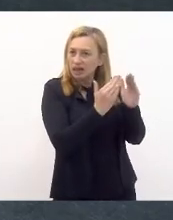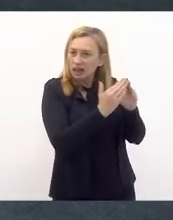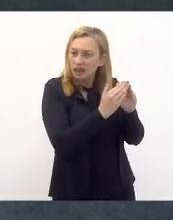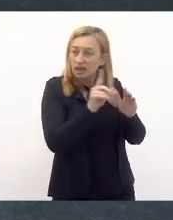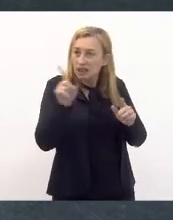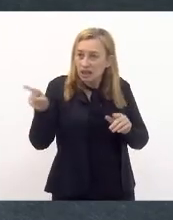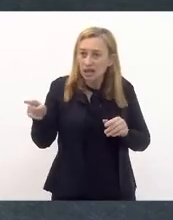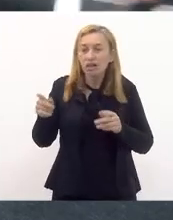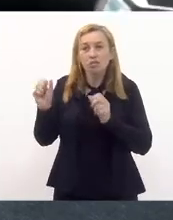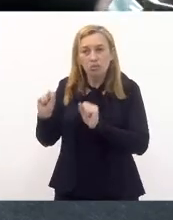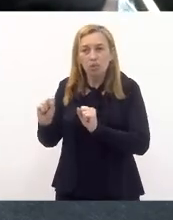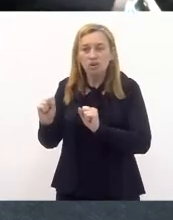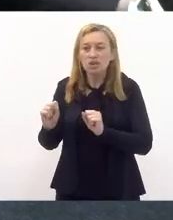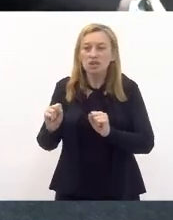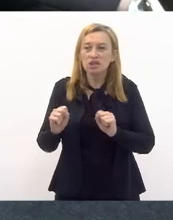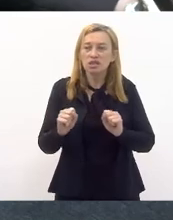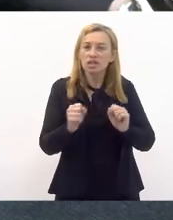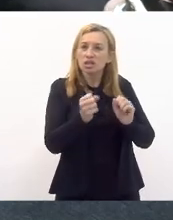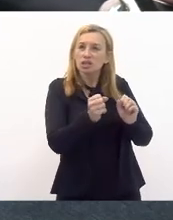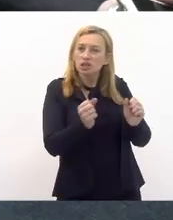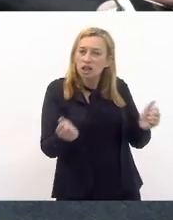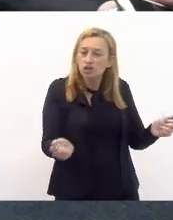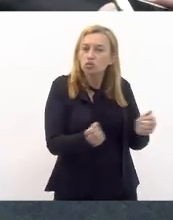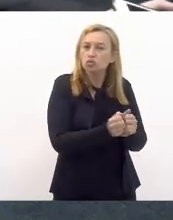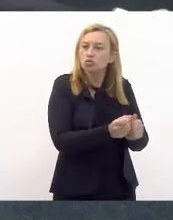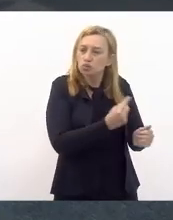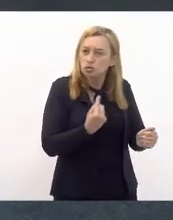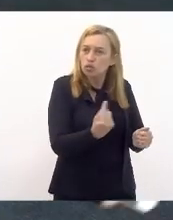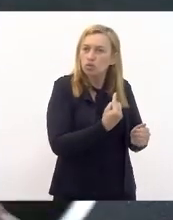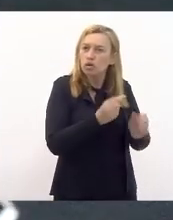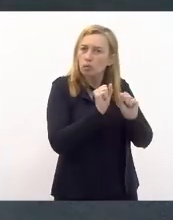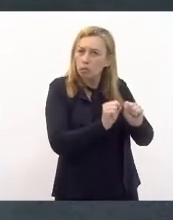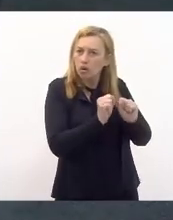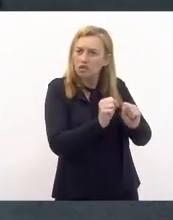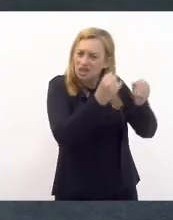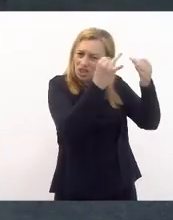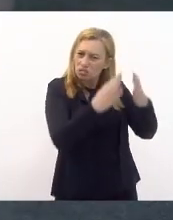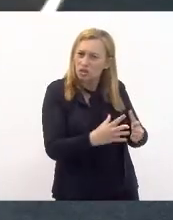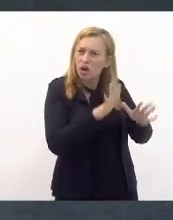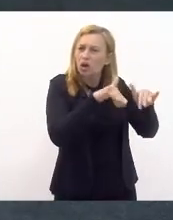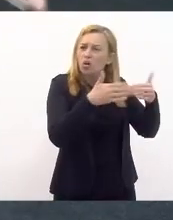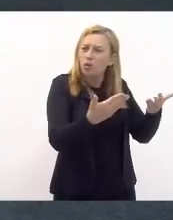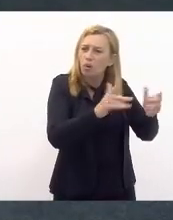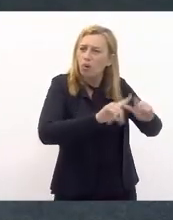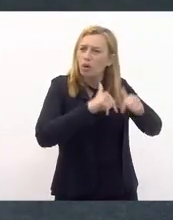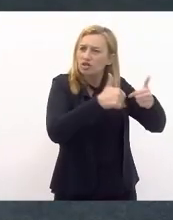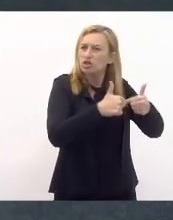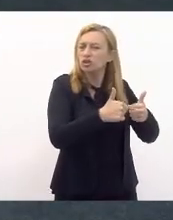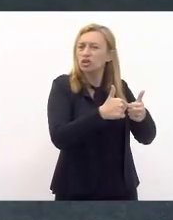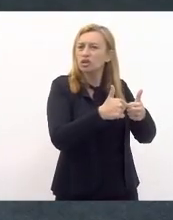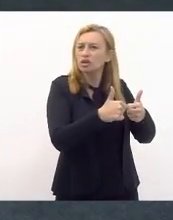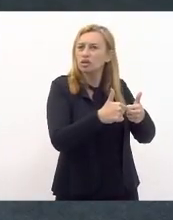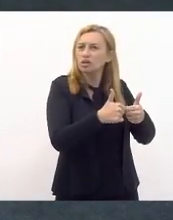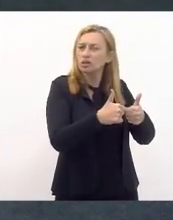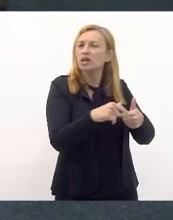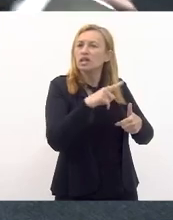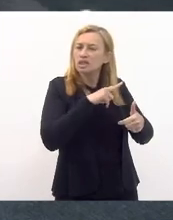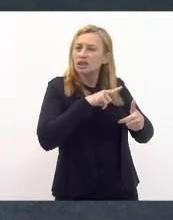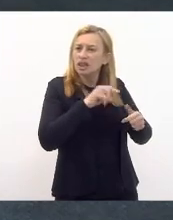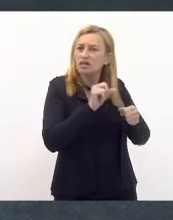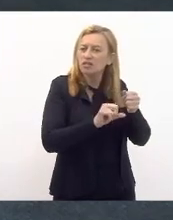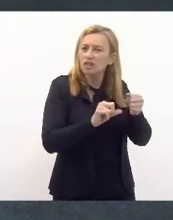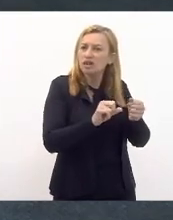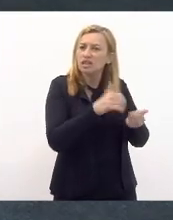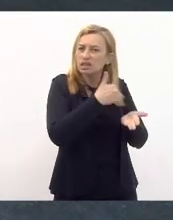daquele possa aqui traçar um cronograma com a gente para que ele possa aquele explicar Quais são as ações que ele tem